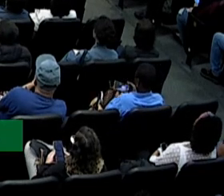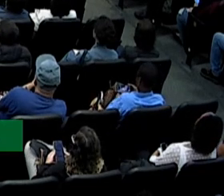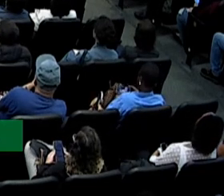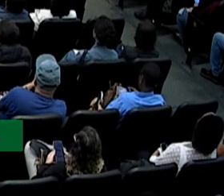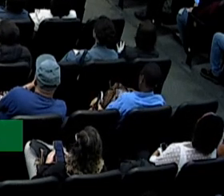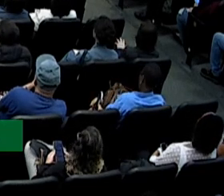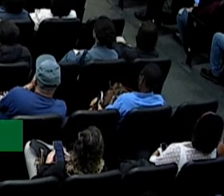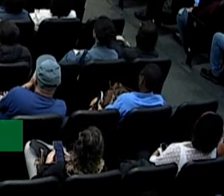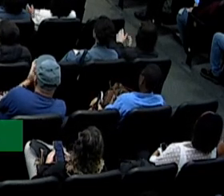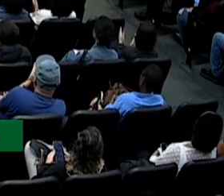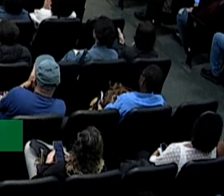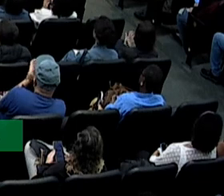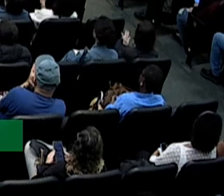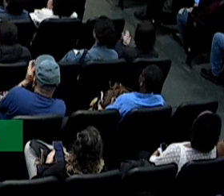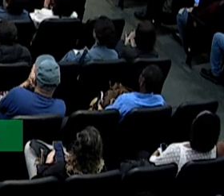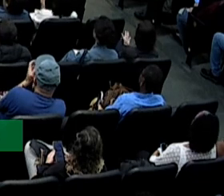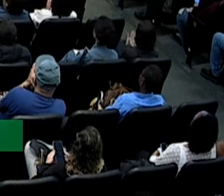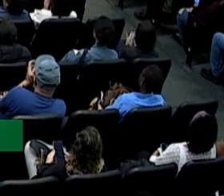Intolerância Religiosa.